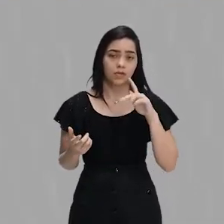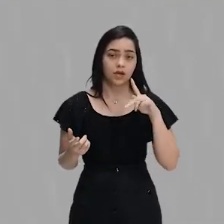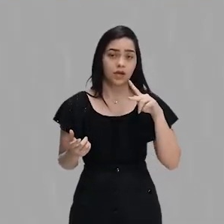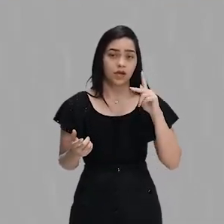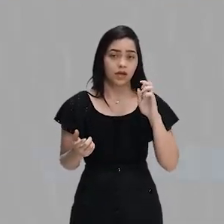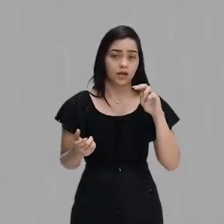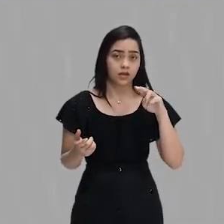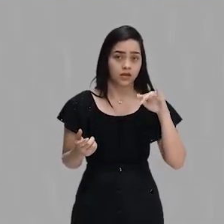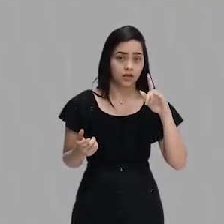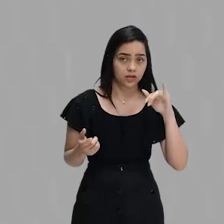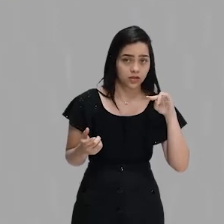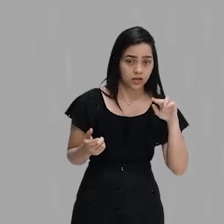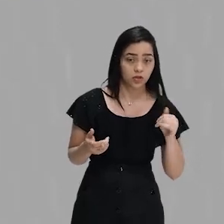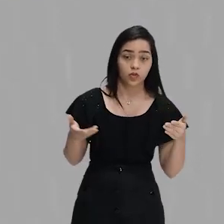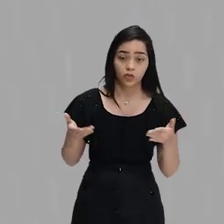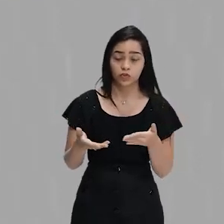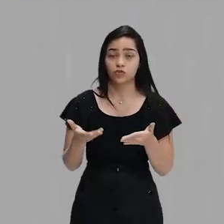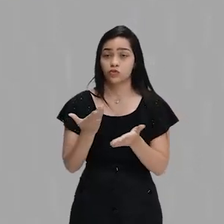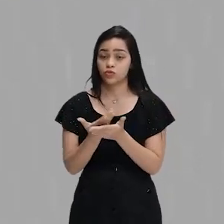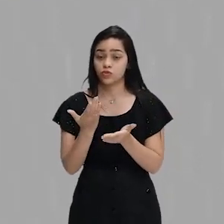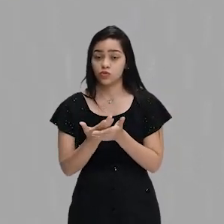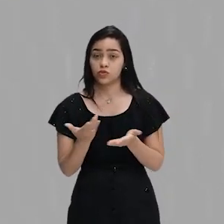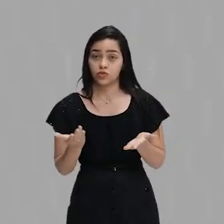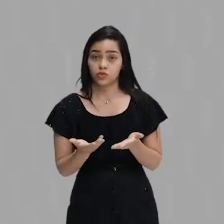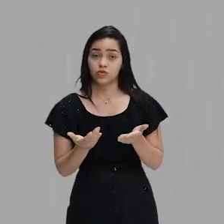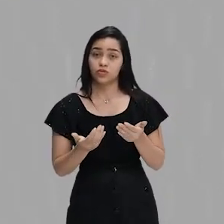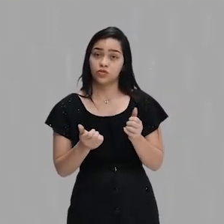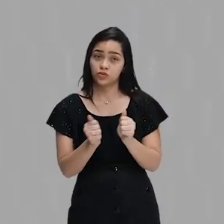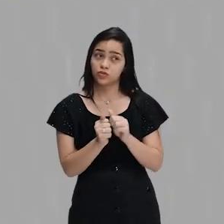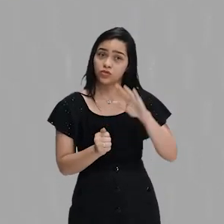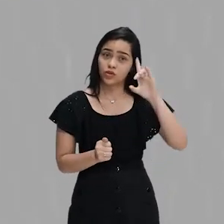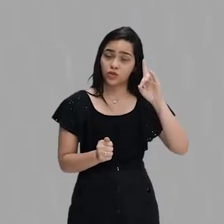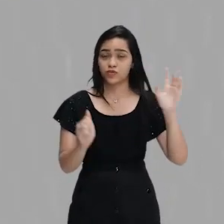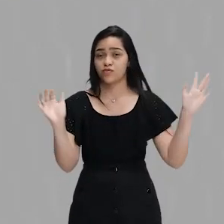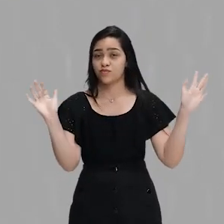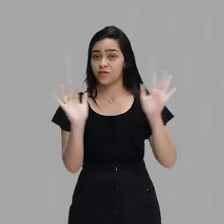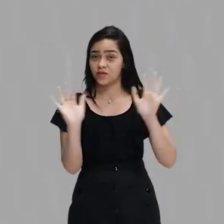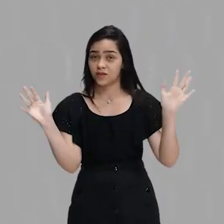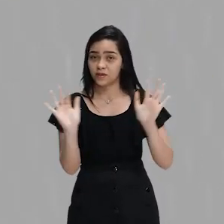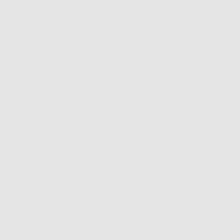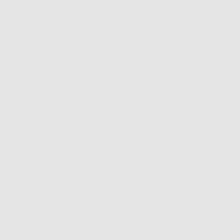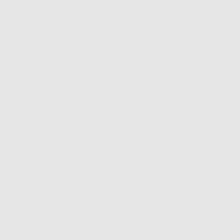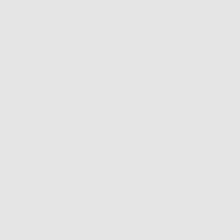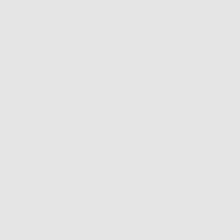penicilina. Pessoal, essa foi nossa aula de hoje. Fiquem com Deus. Até mais. Tchau, tchau.